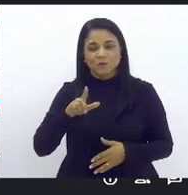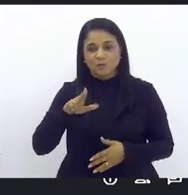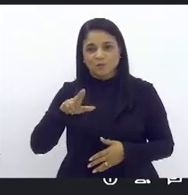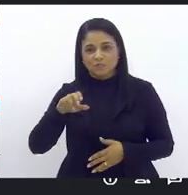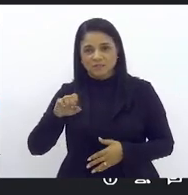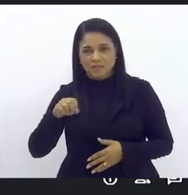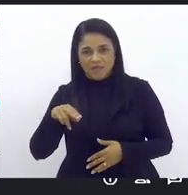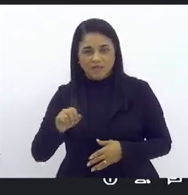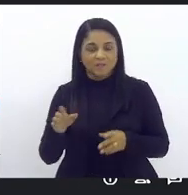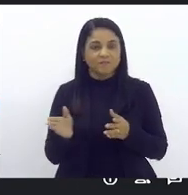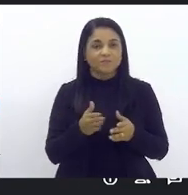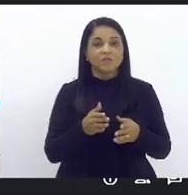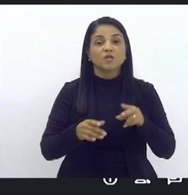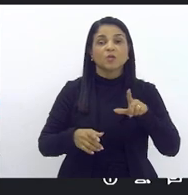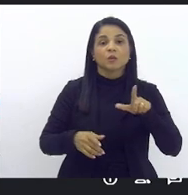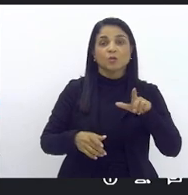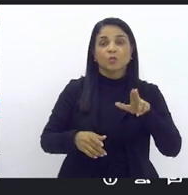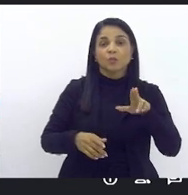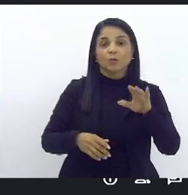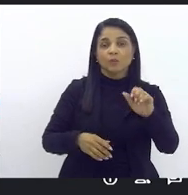o Lucas.